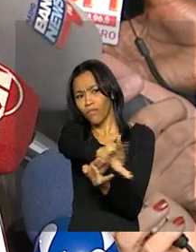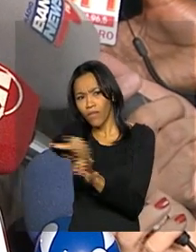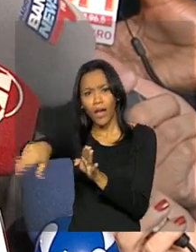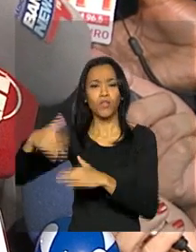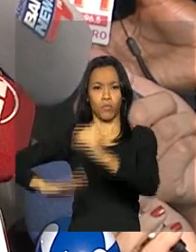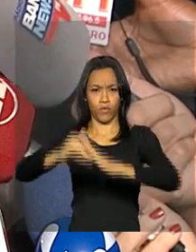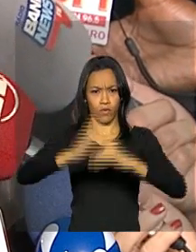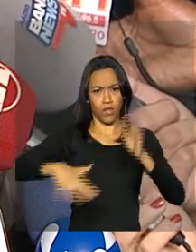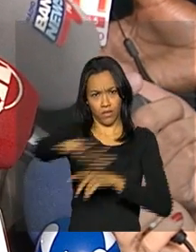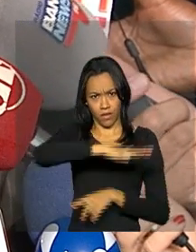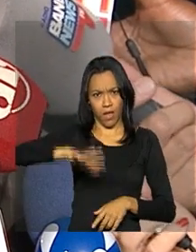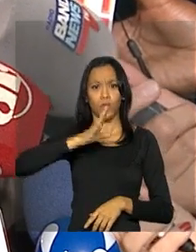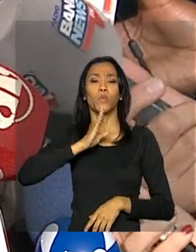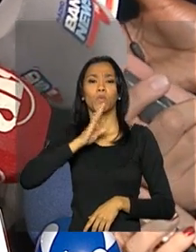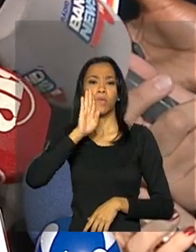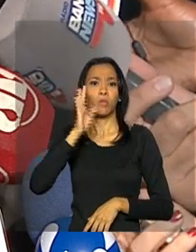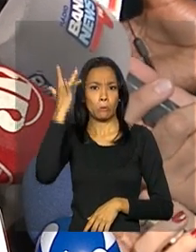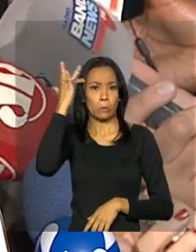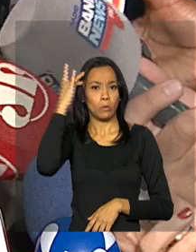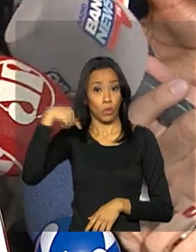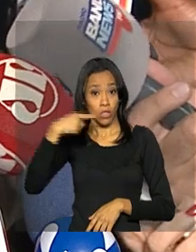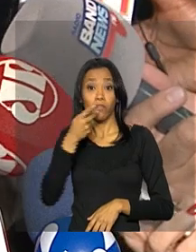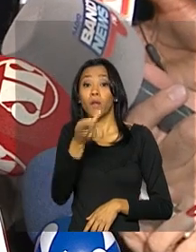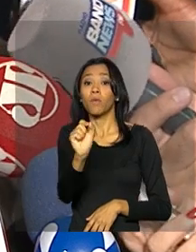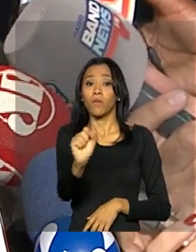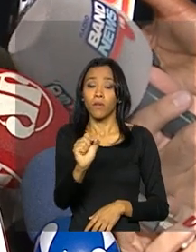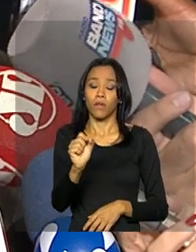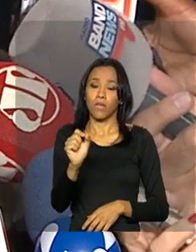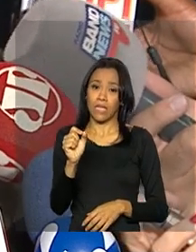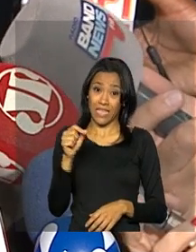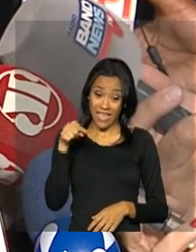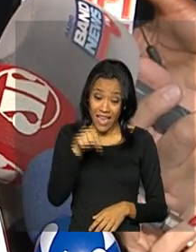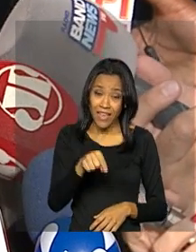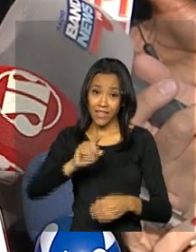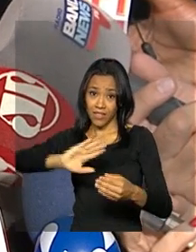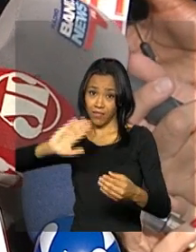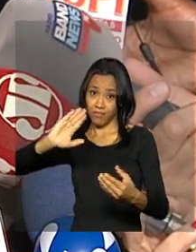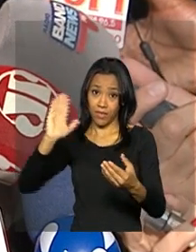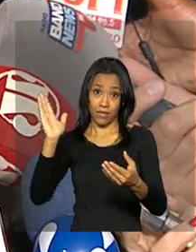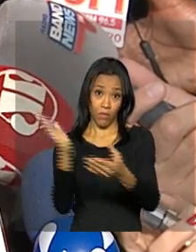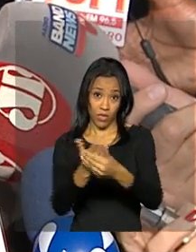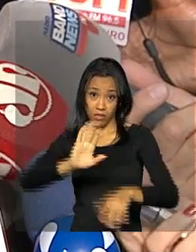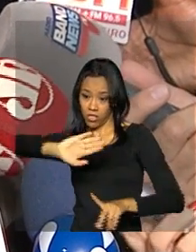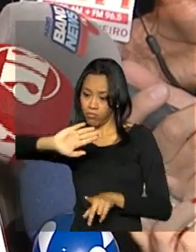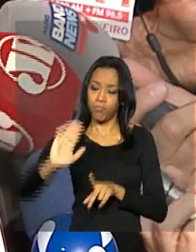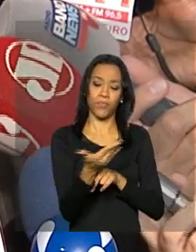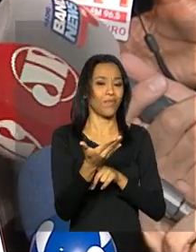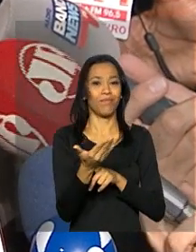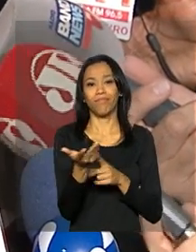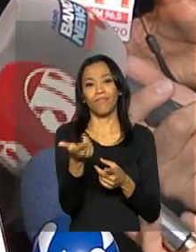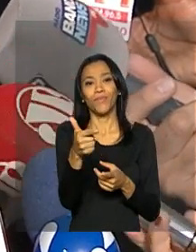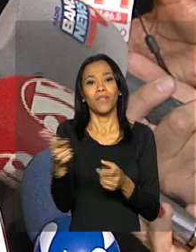juristas, evidentemente que se encontrará outros, que dizem que esse é um impeachment sem causa. Por ser um impeachment sem